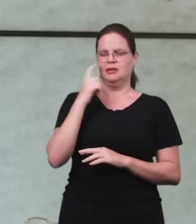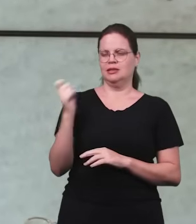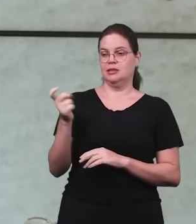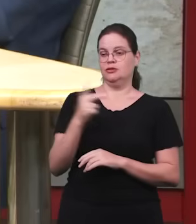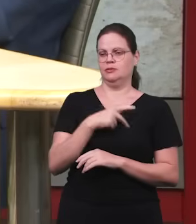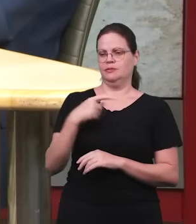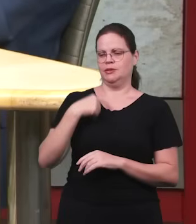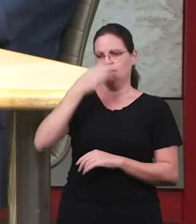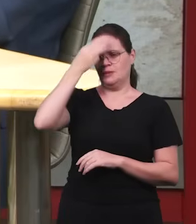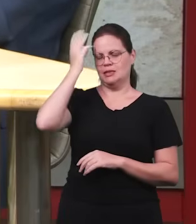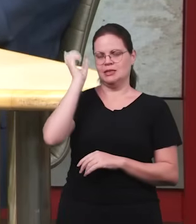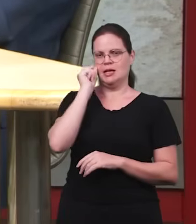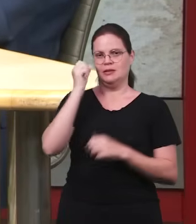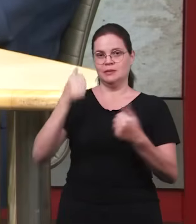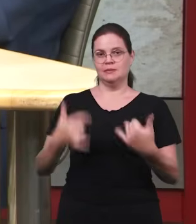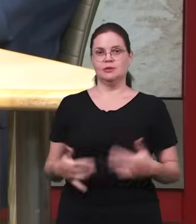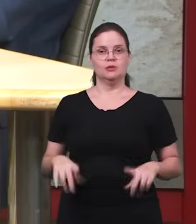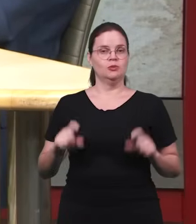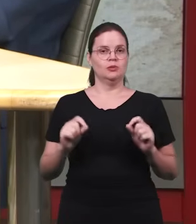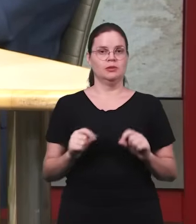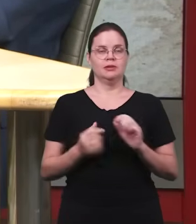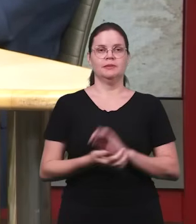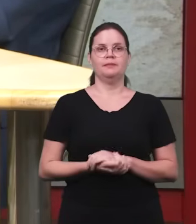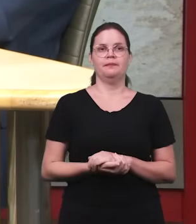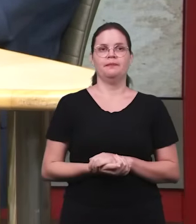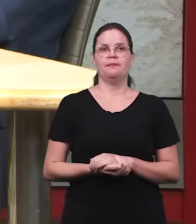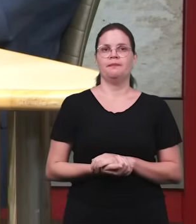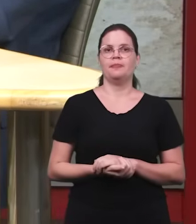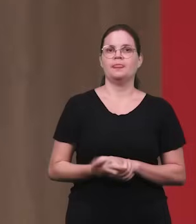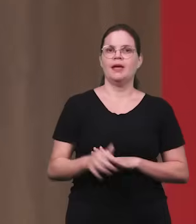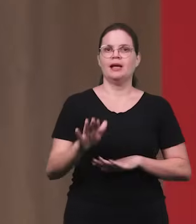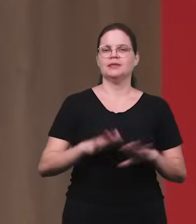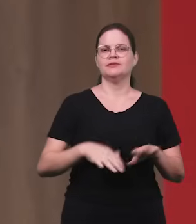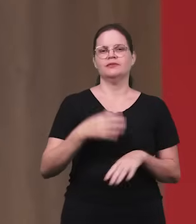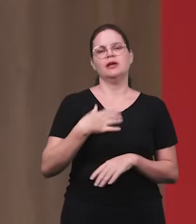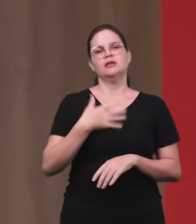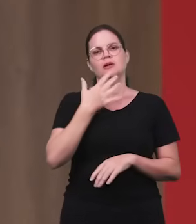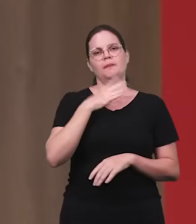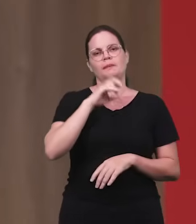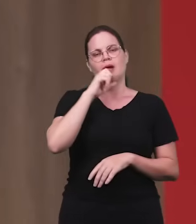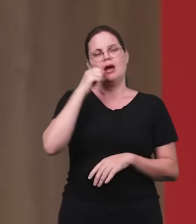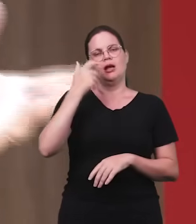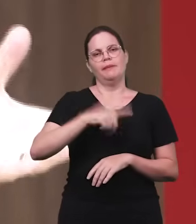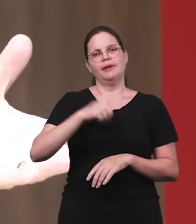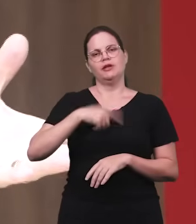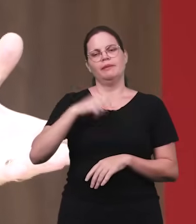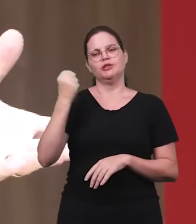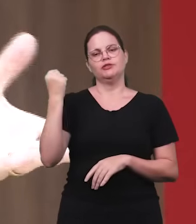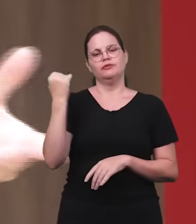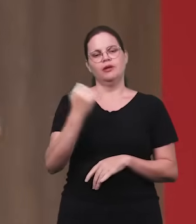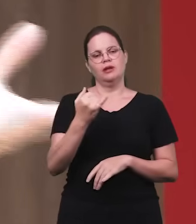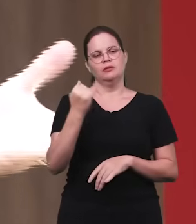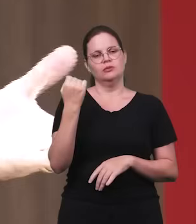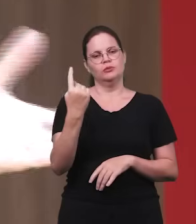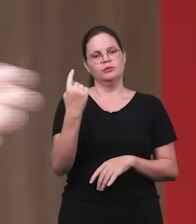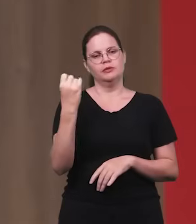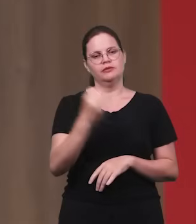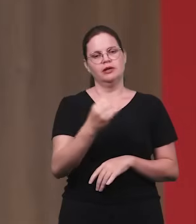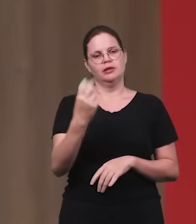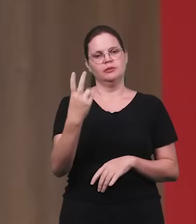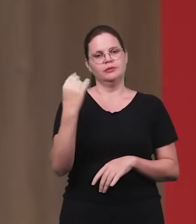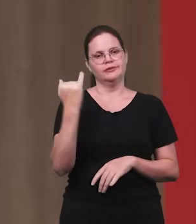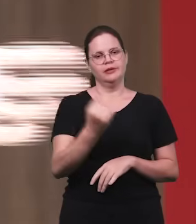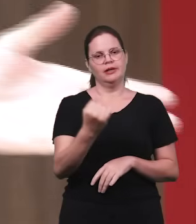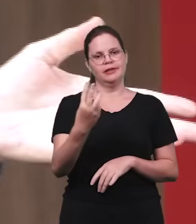Marcelo falou, que às vezes o pai repete 1, 2, 10, a vida inteira e fala, não deu